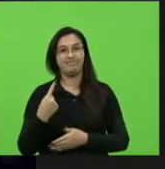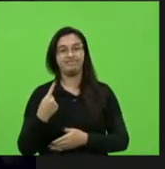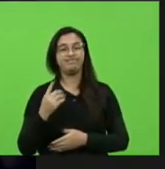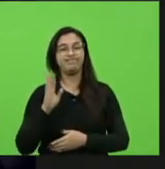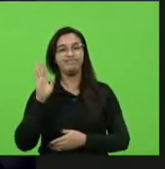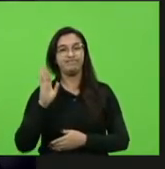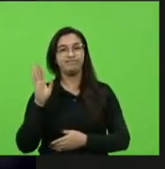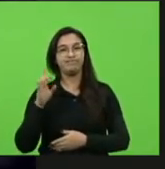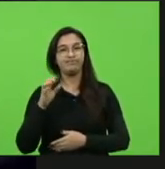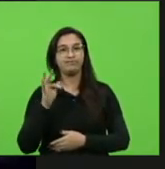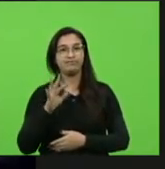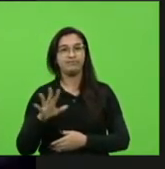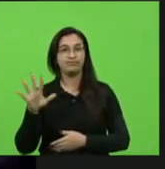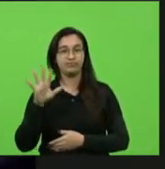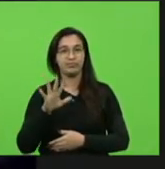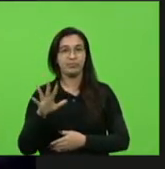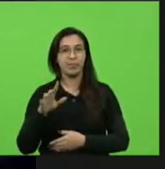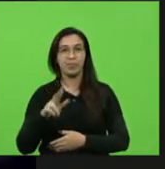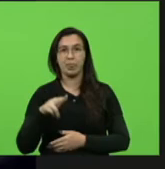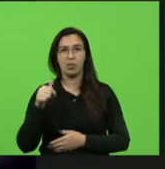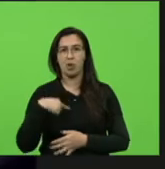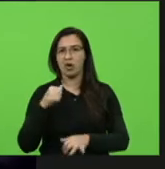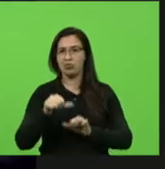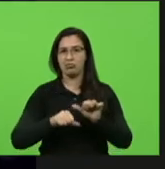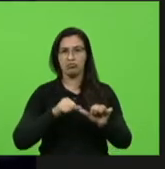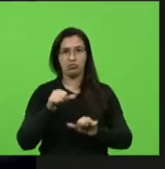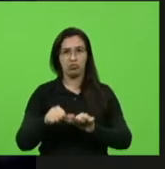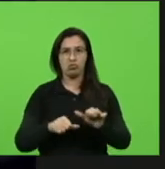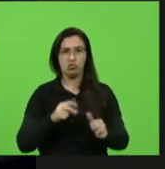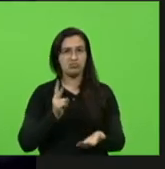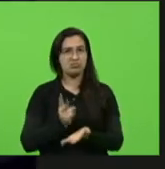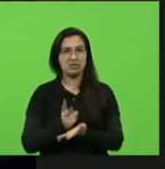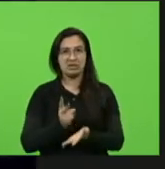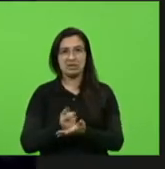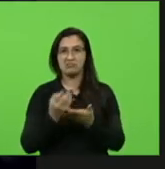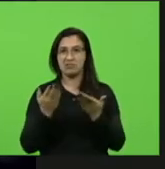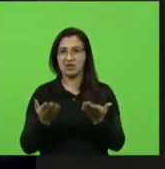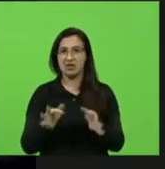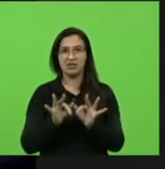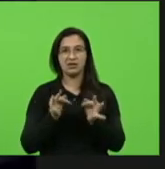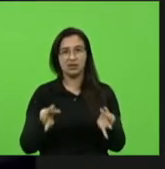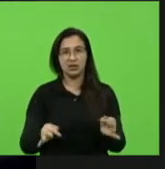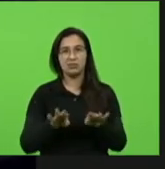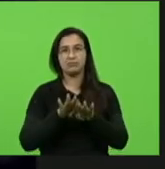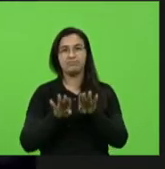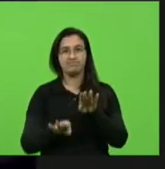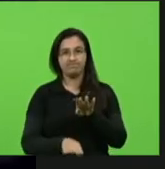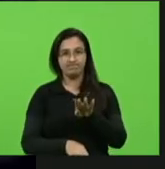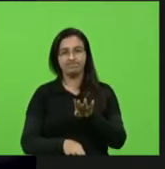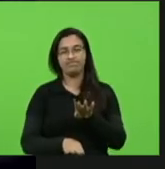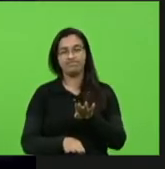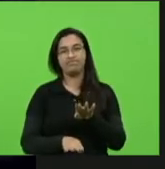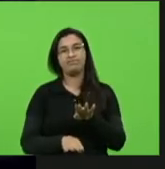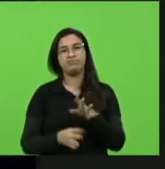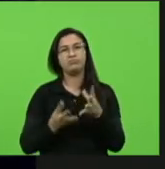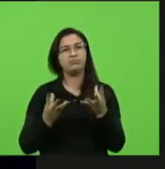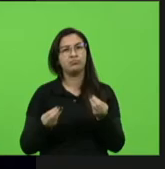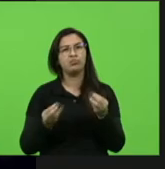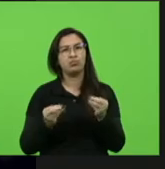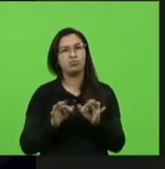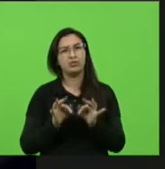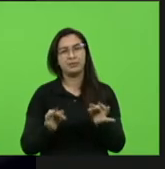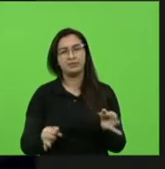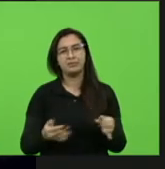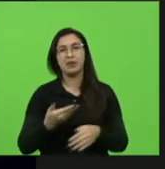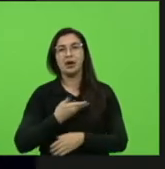eu nunca vi o Cacildo mudar. Sempre foi essa pessoa simples, humilde, humilde, muito humilde e